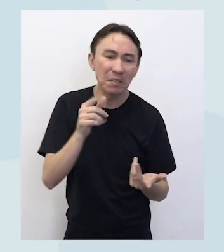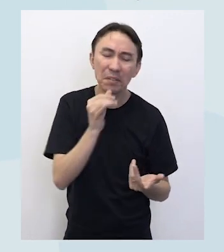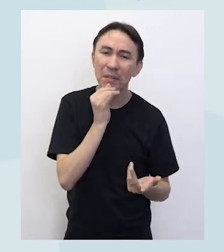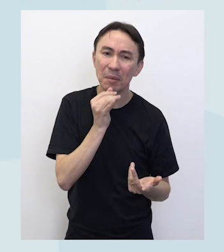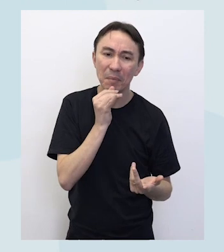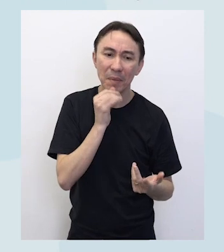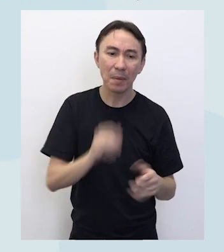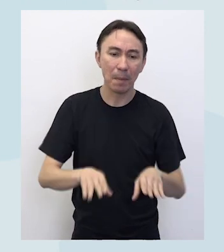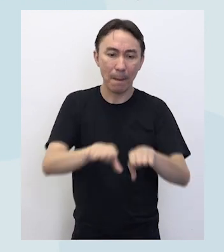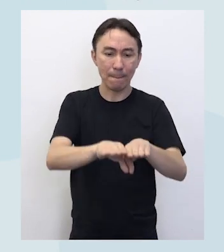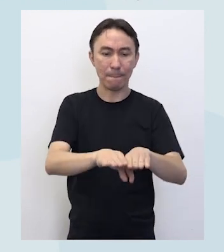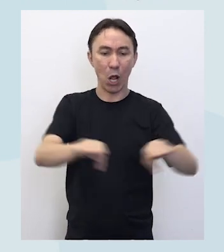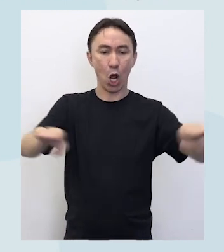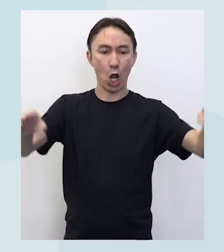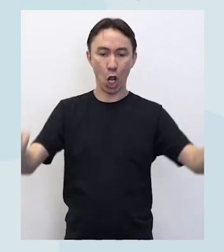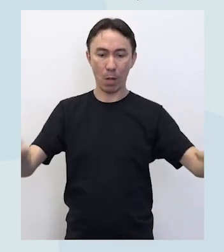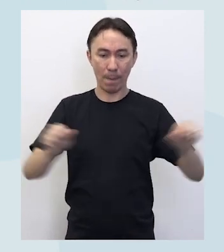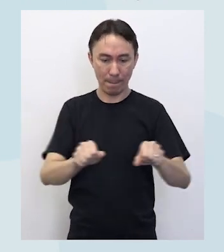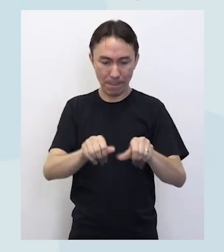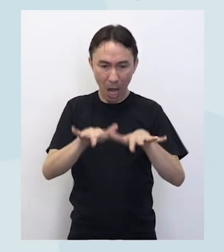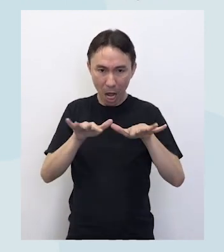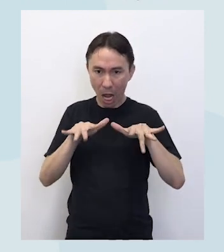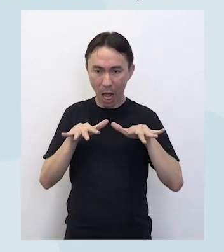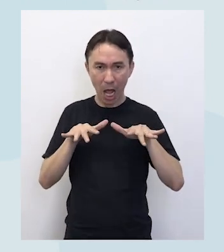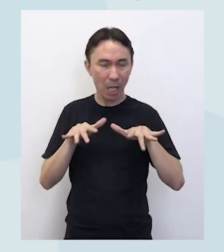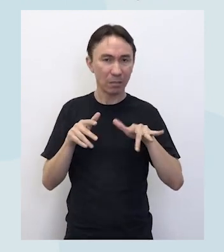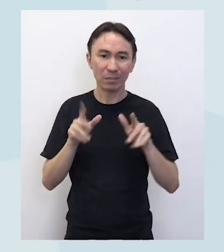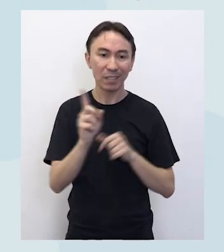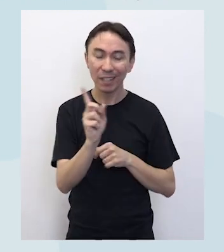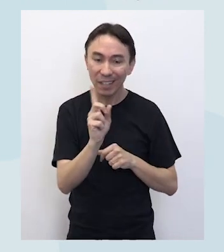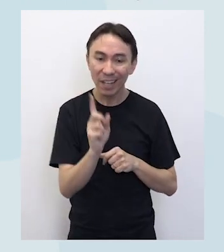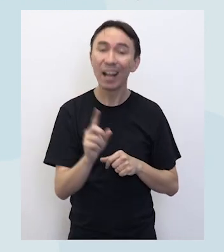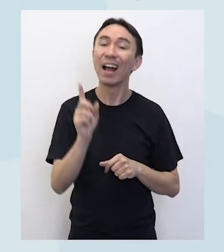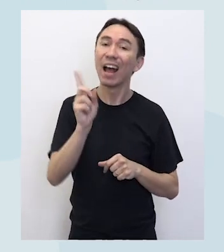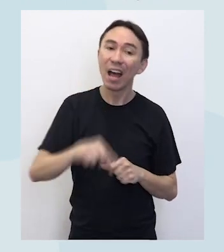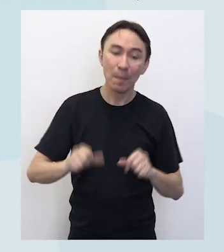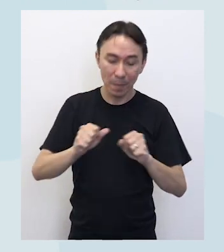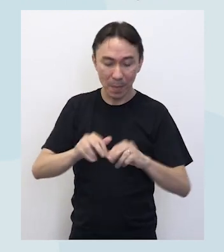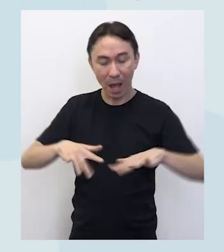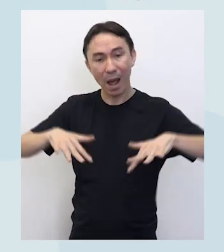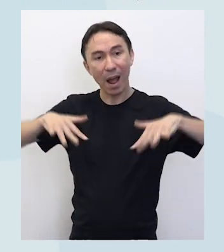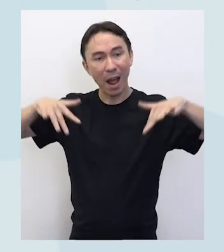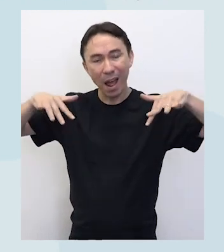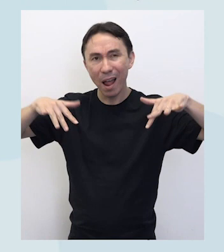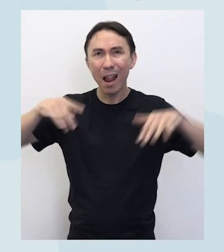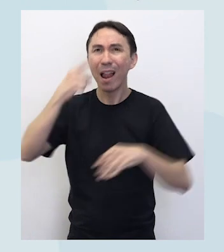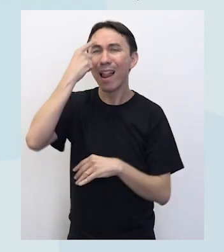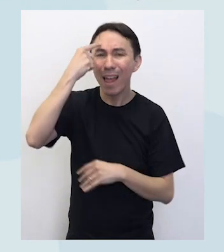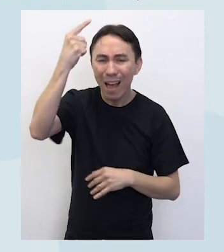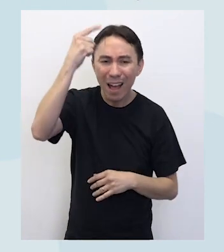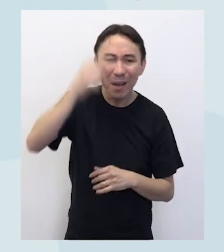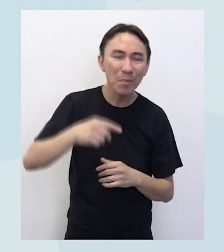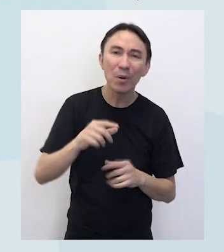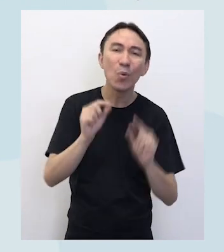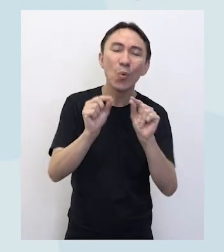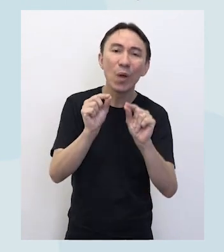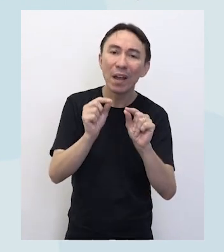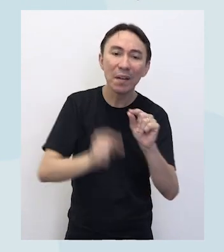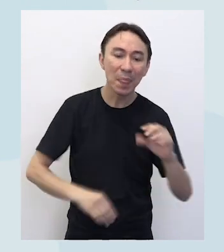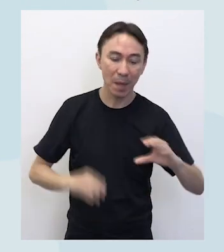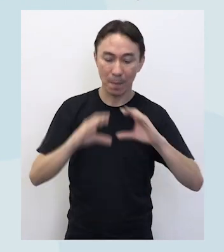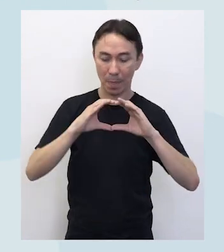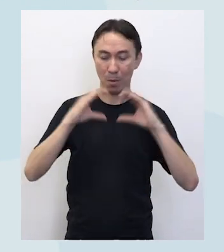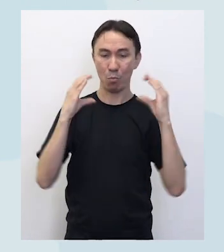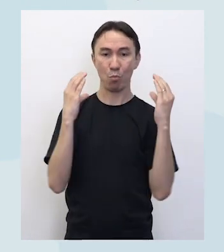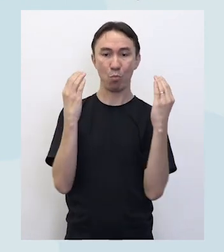gente está acostumado, né? Exatamente, gente. O teatro de arena, ele lembra muito, né, um estádio de futebol, tá?